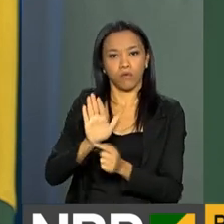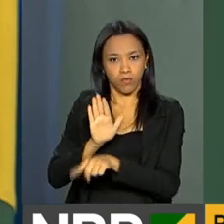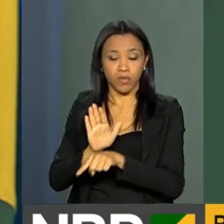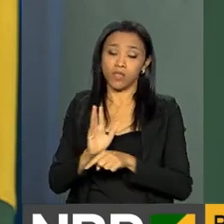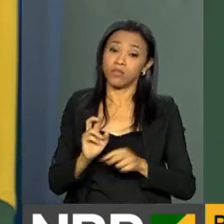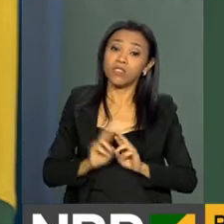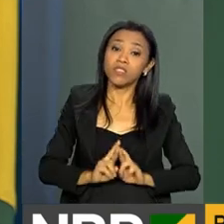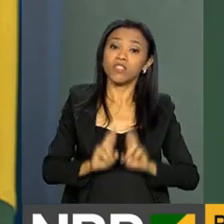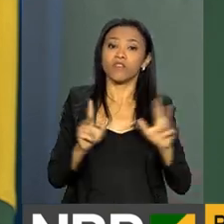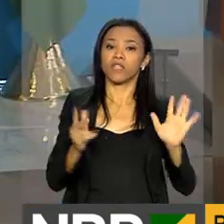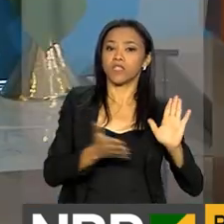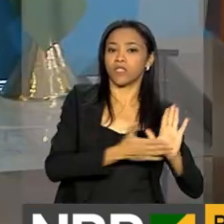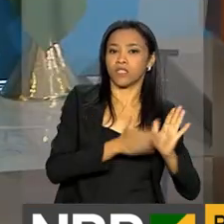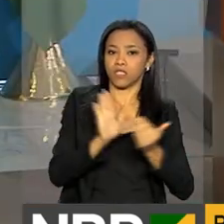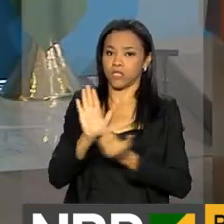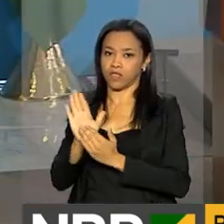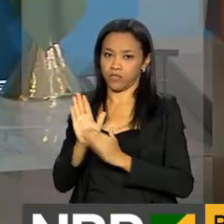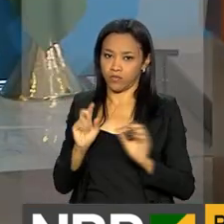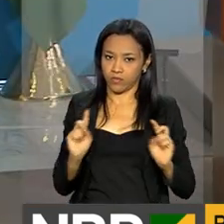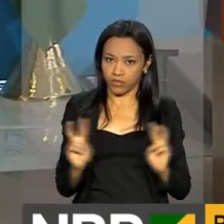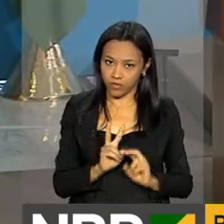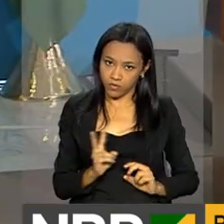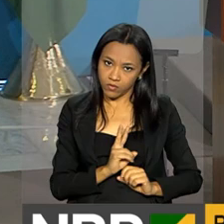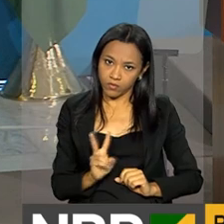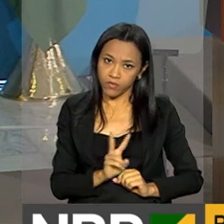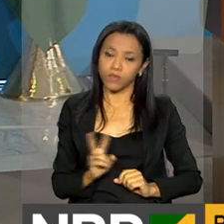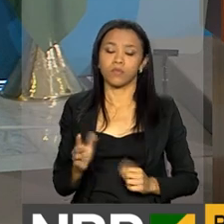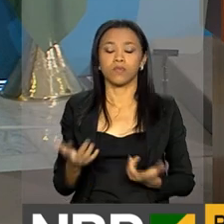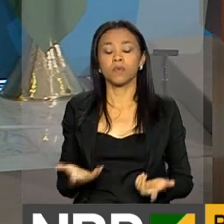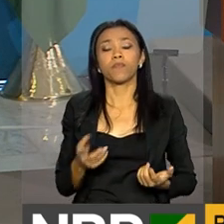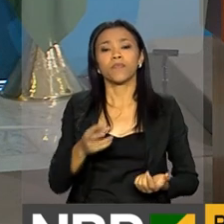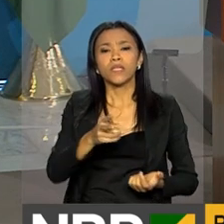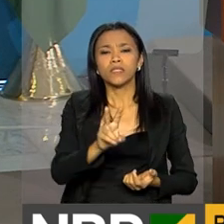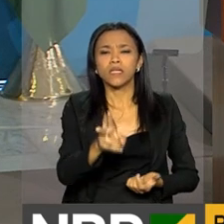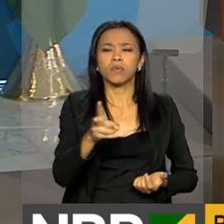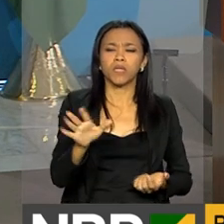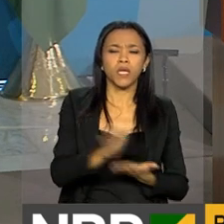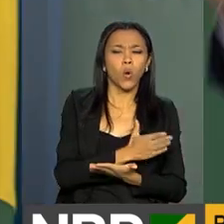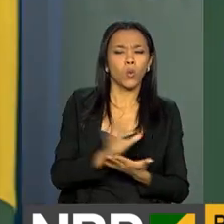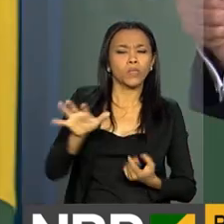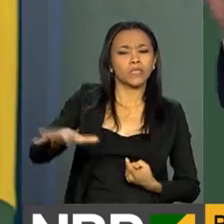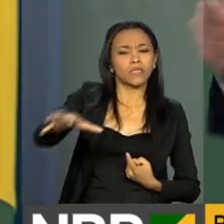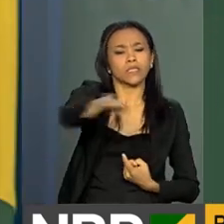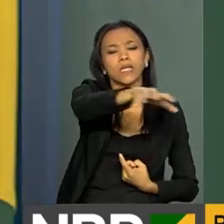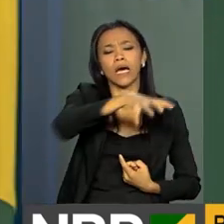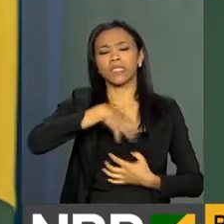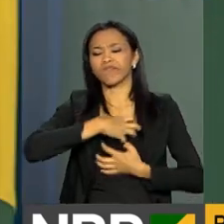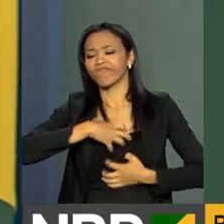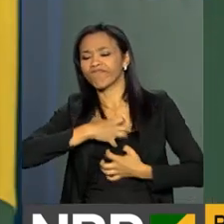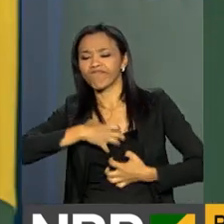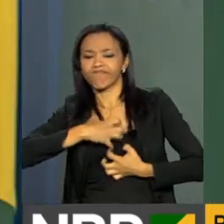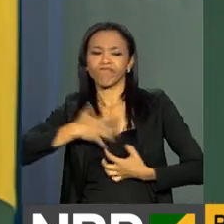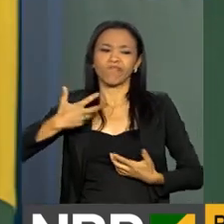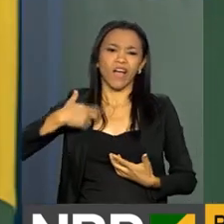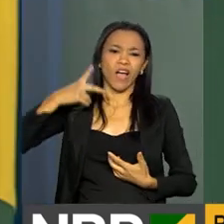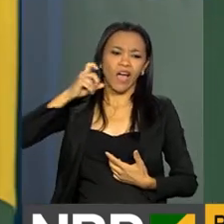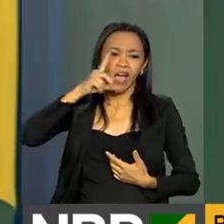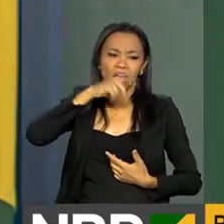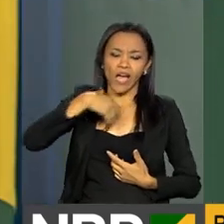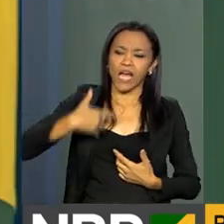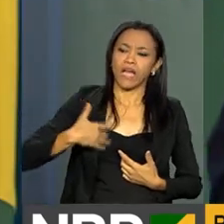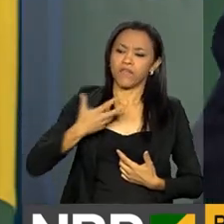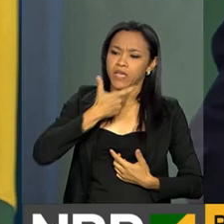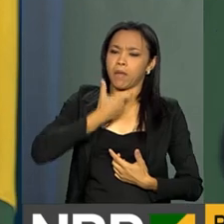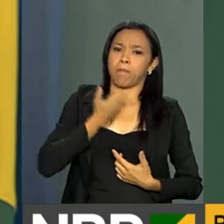irresponsáveis. Então, por mais que incomode determinados setores, né, As pessoas vêm, tentam pegar nas nossas